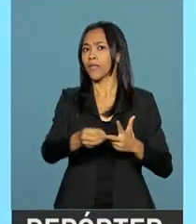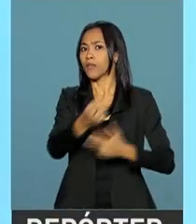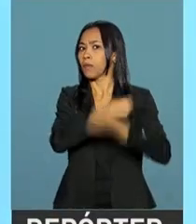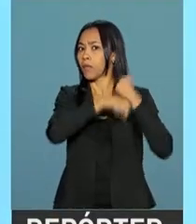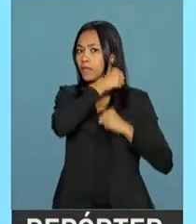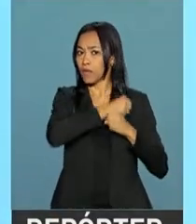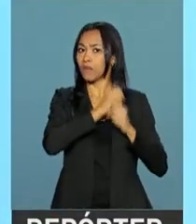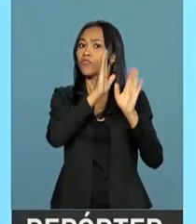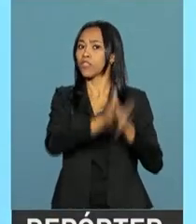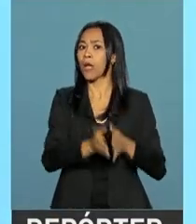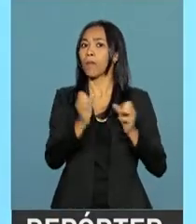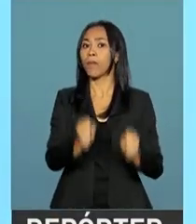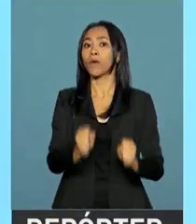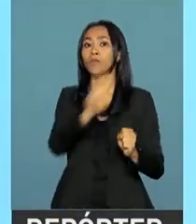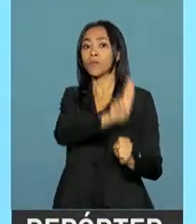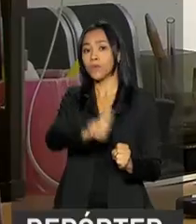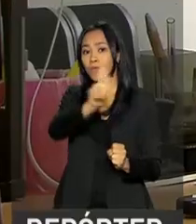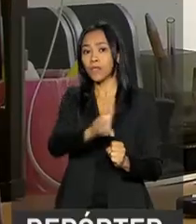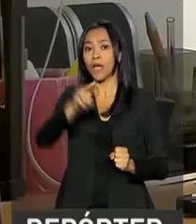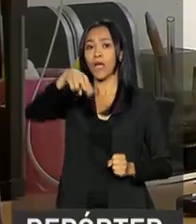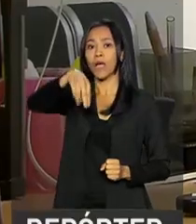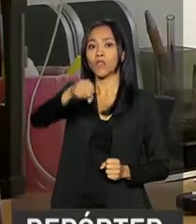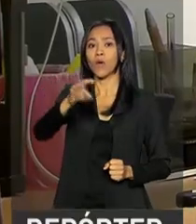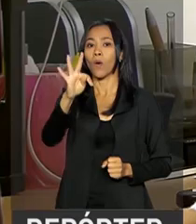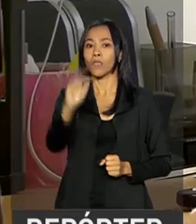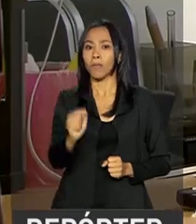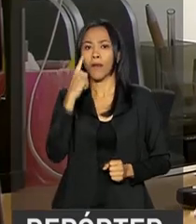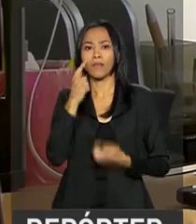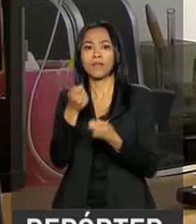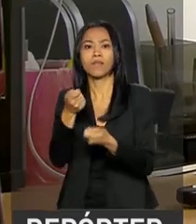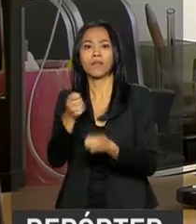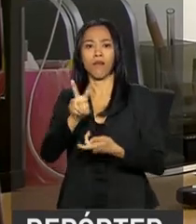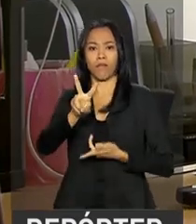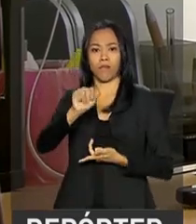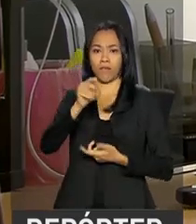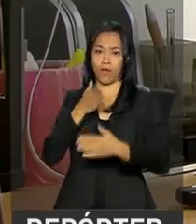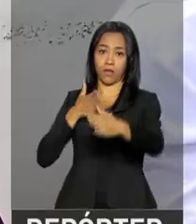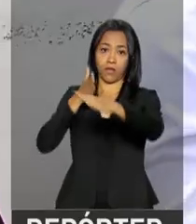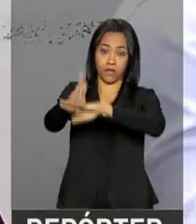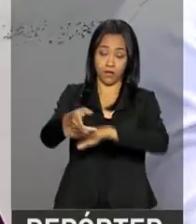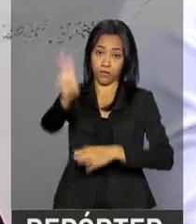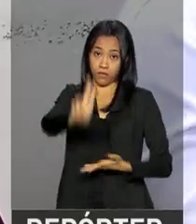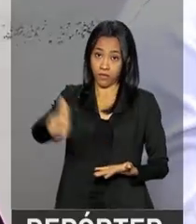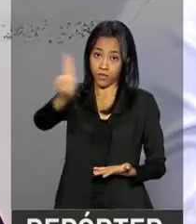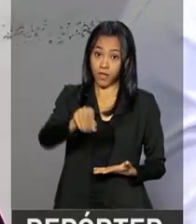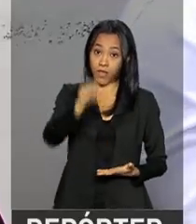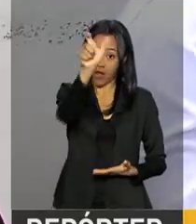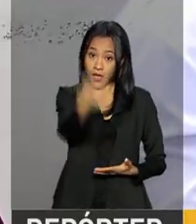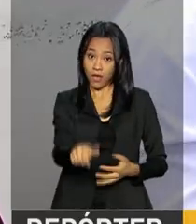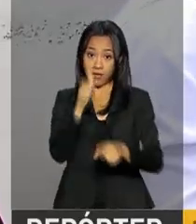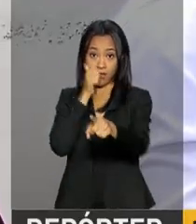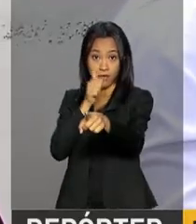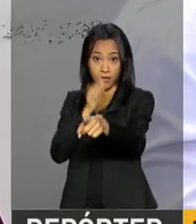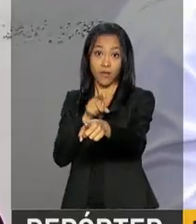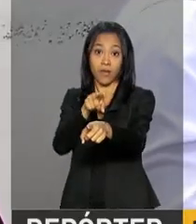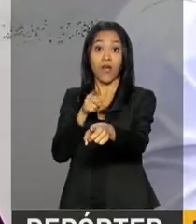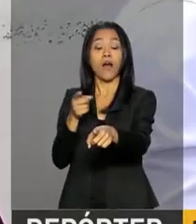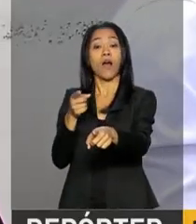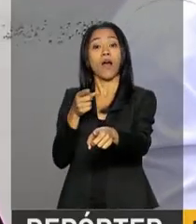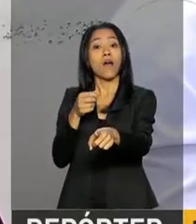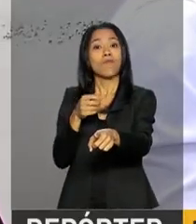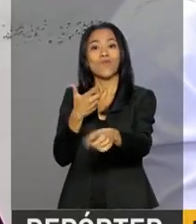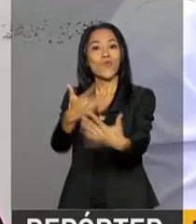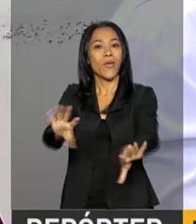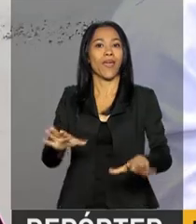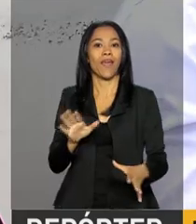já podem usar as notas para tentar uma das vagas de acesso ao ensino superior. A Bárbara, que fez o Enem no ano passado, não quer